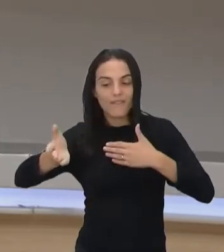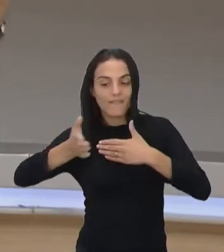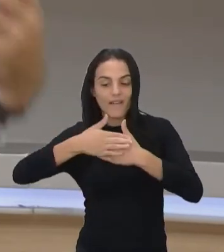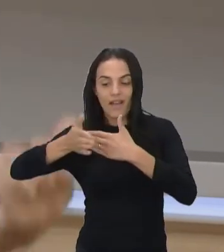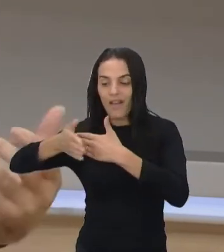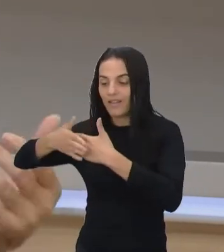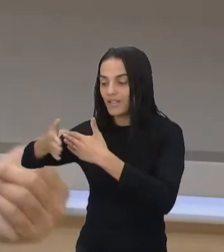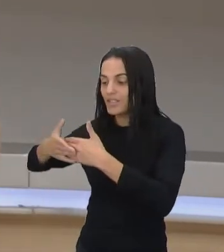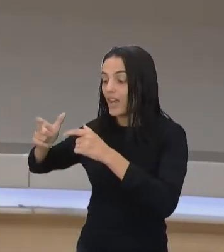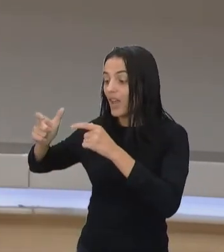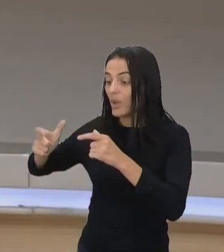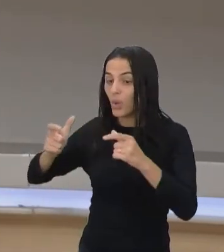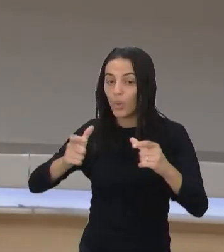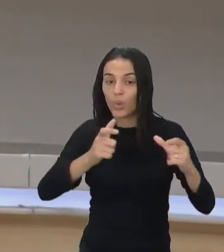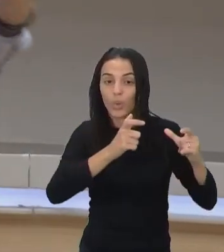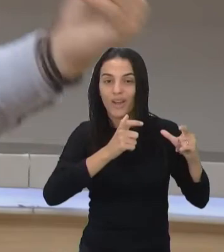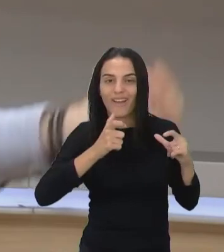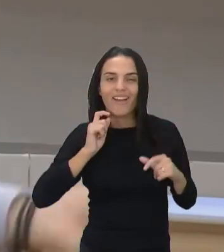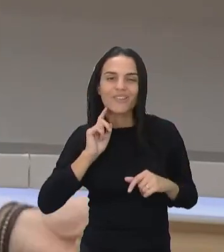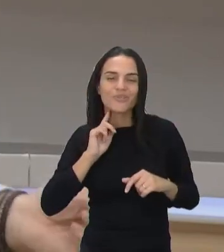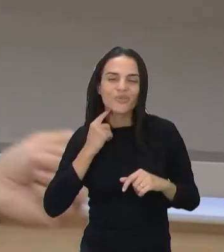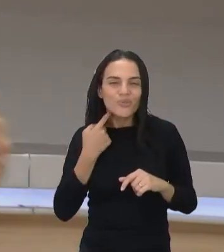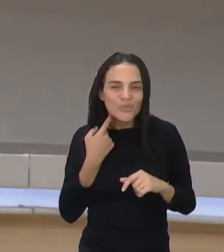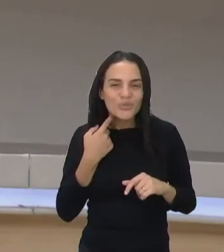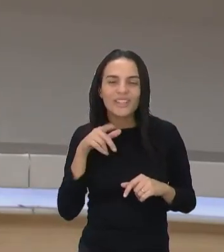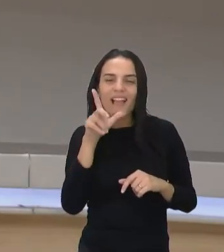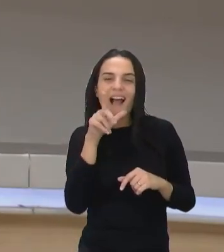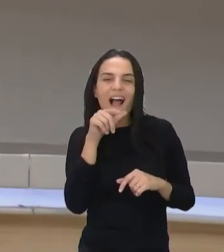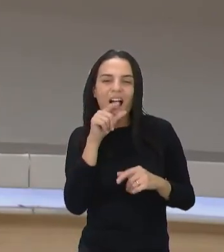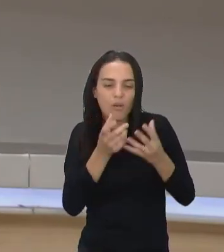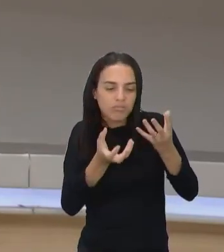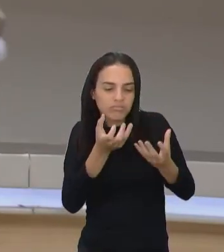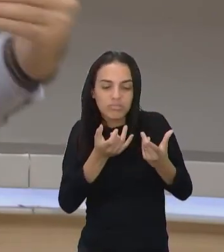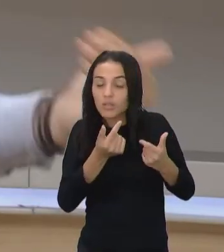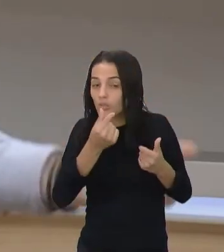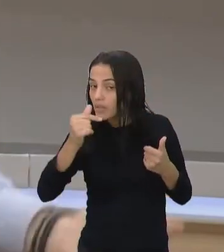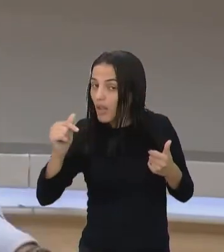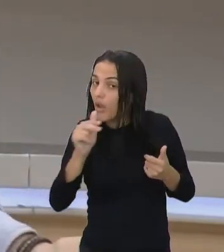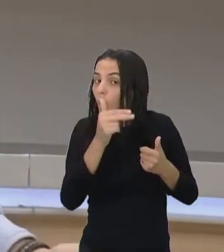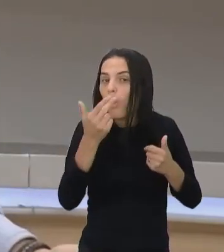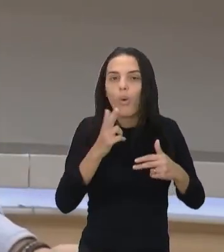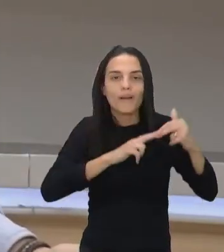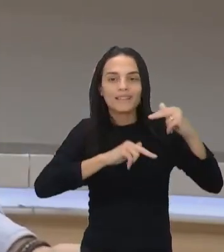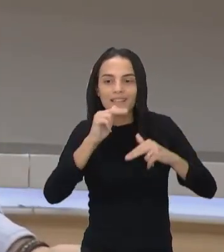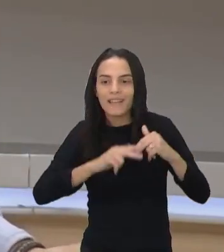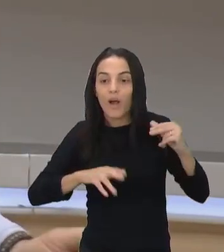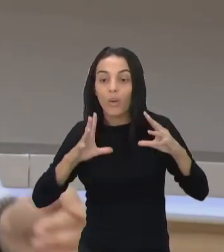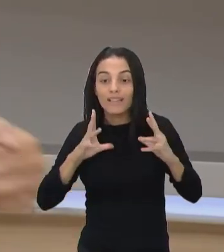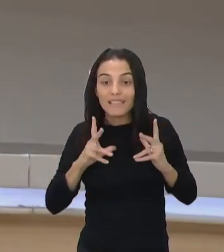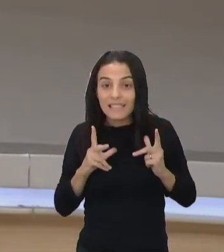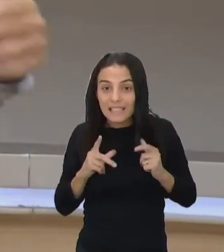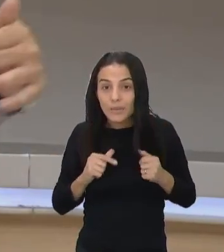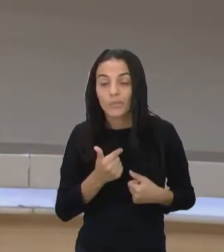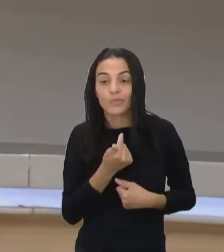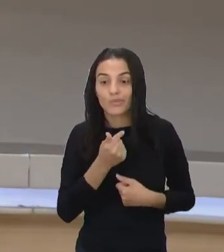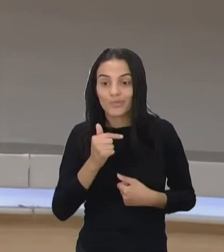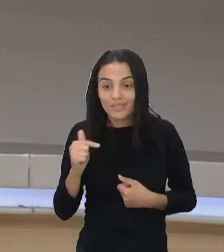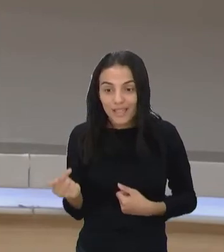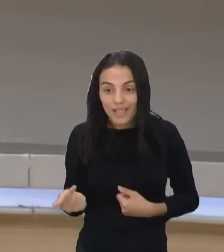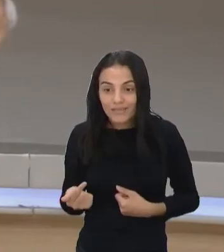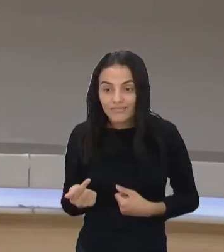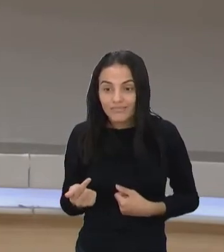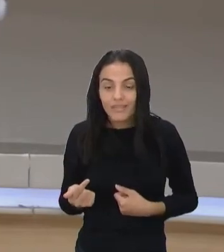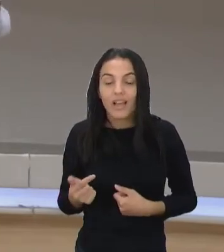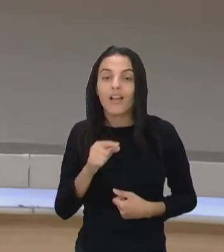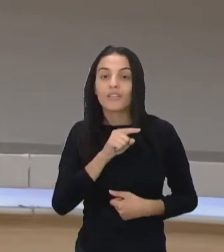ambientes muito sujos, aonde a água não é fervida, aonde os materiais não são esterilizados. Então, quer dizer, você